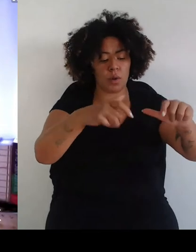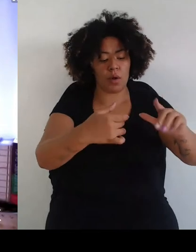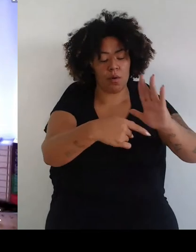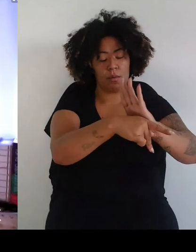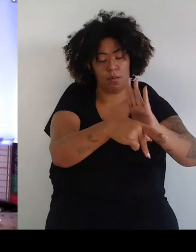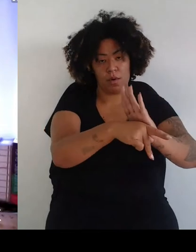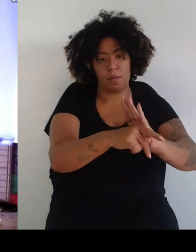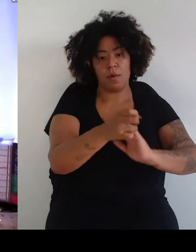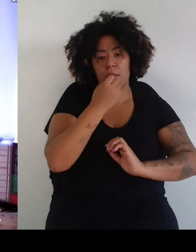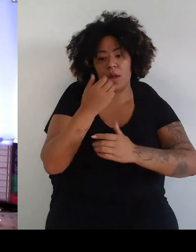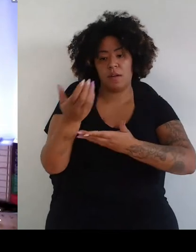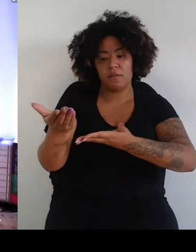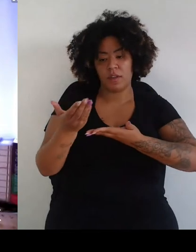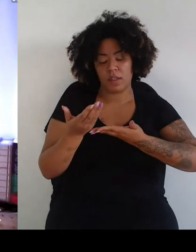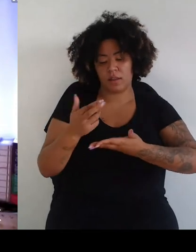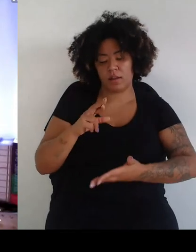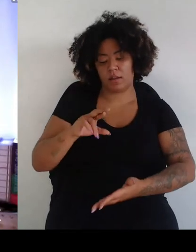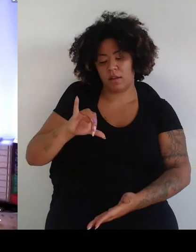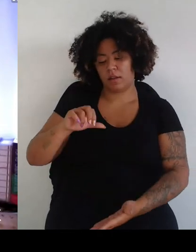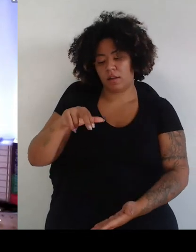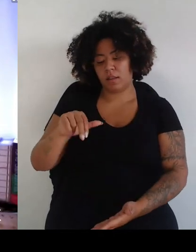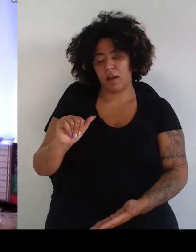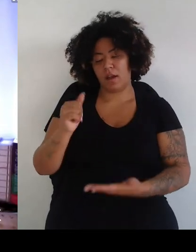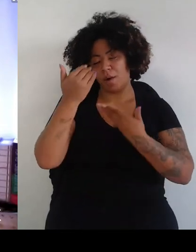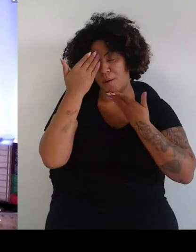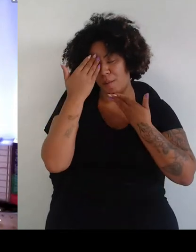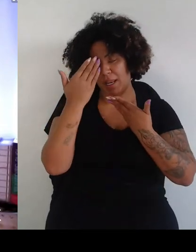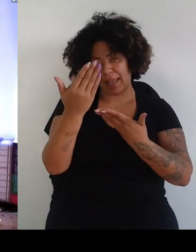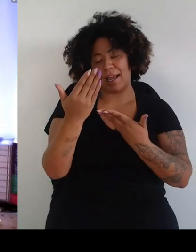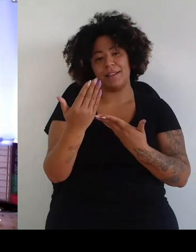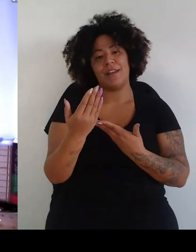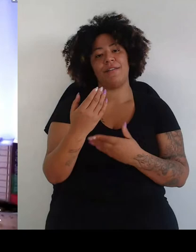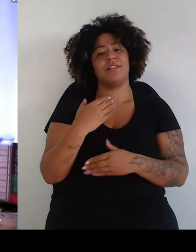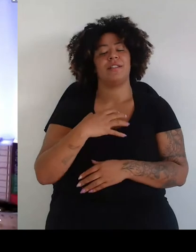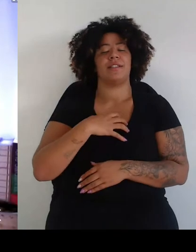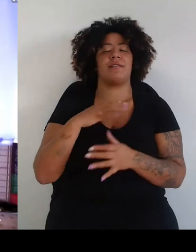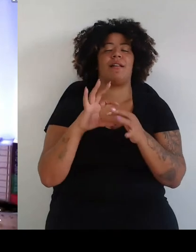mais uma vez muito obrigado fique à vontade